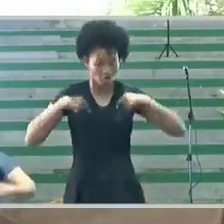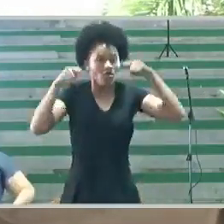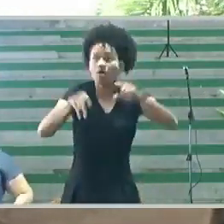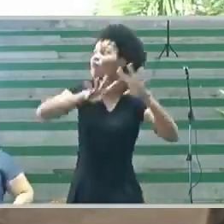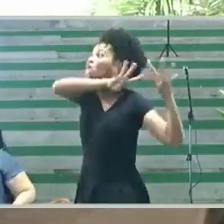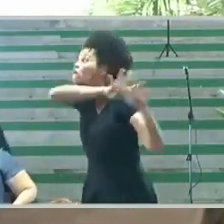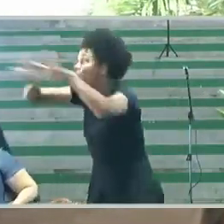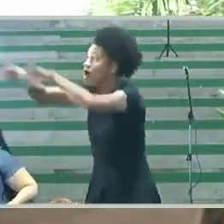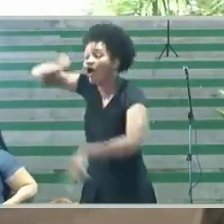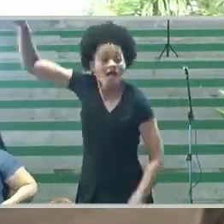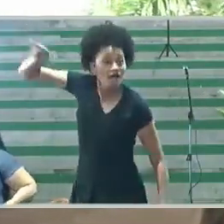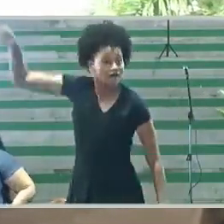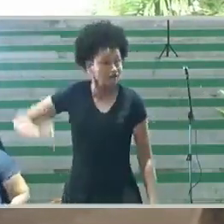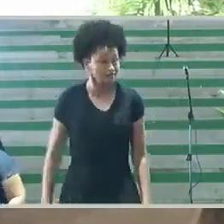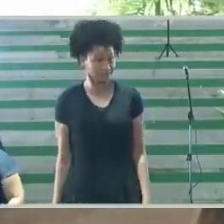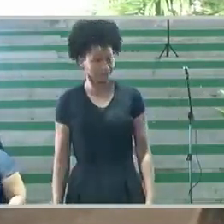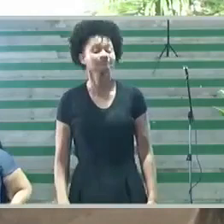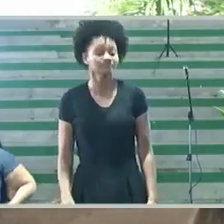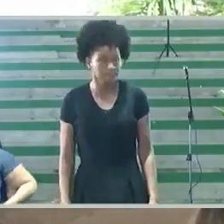culto pra Ele.